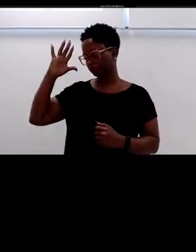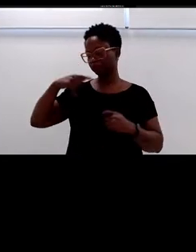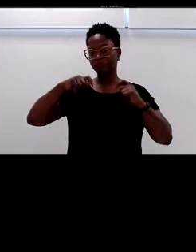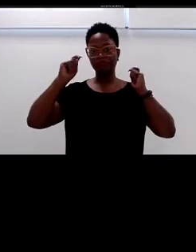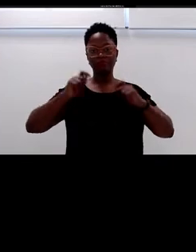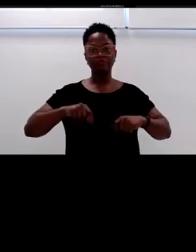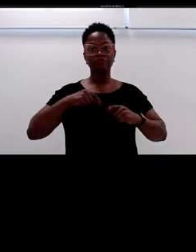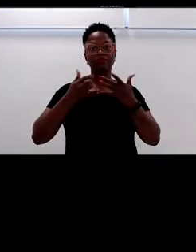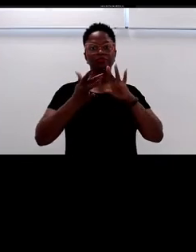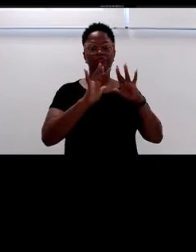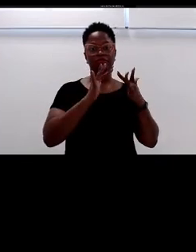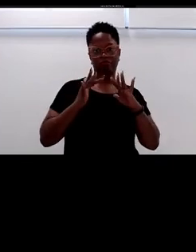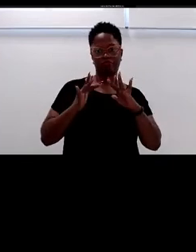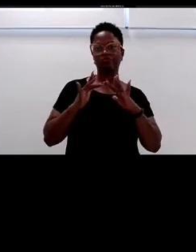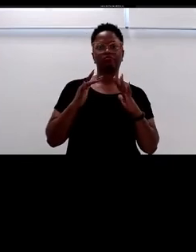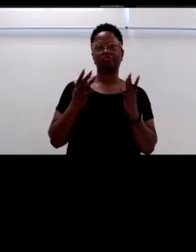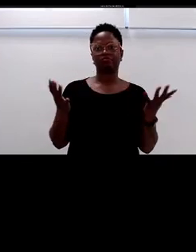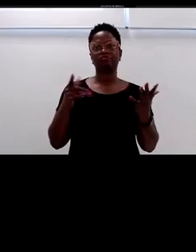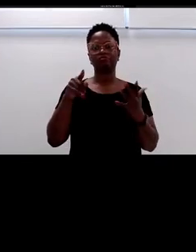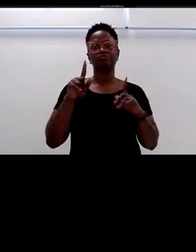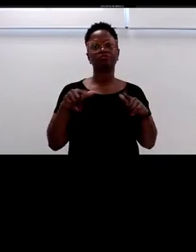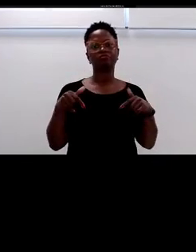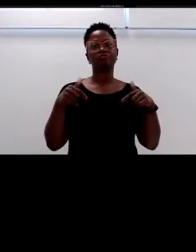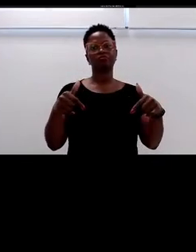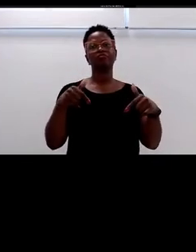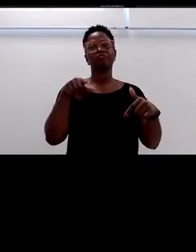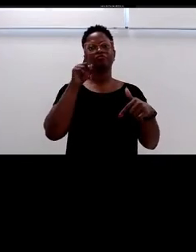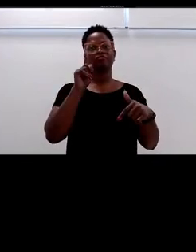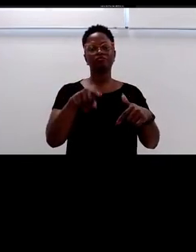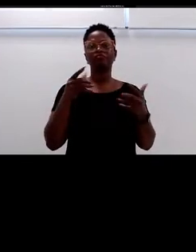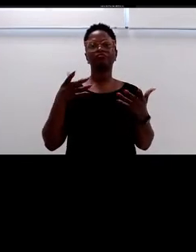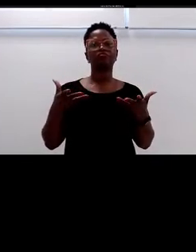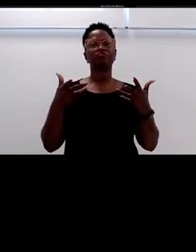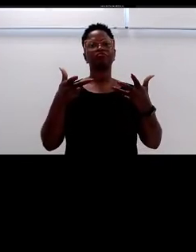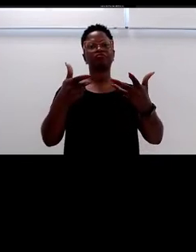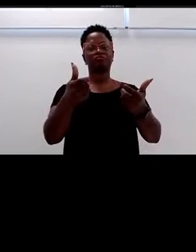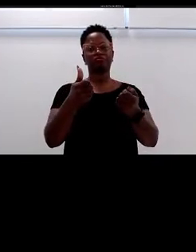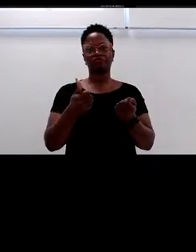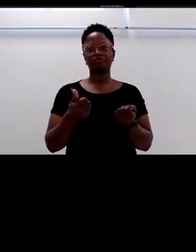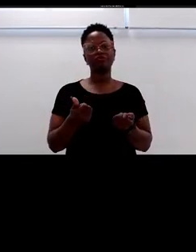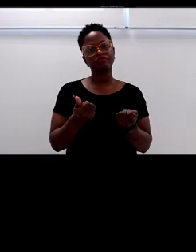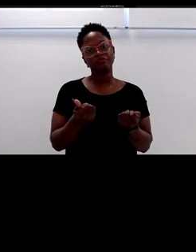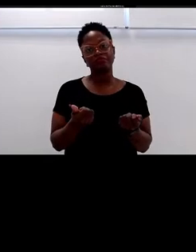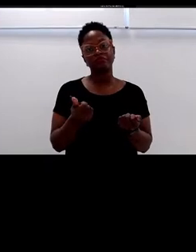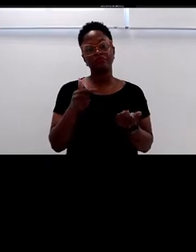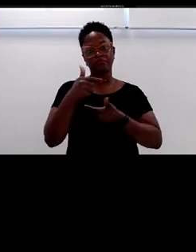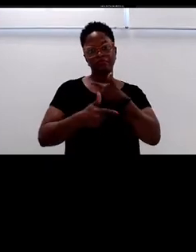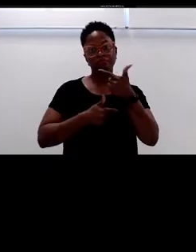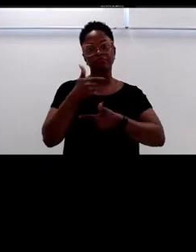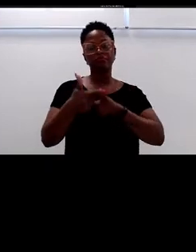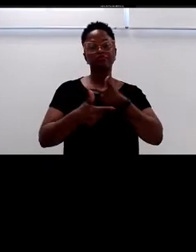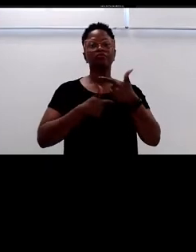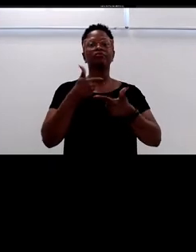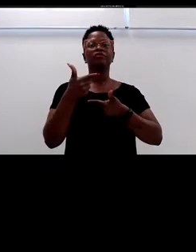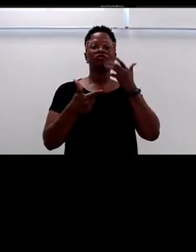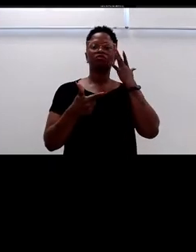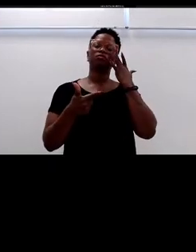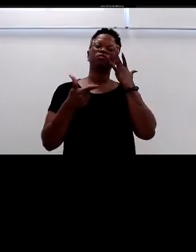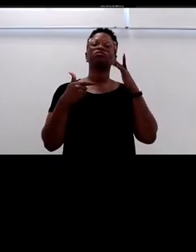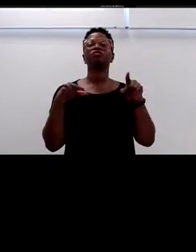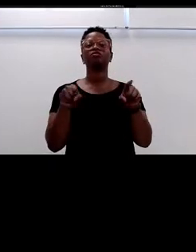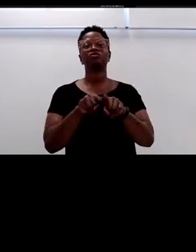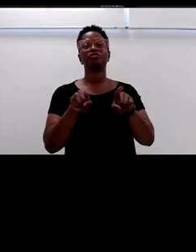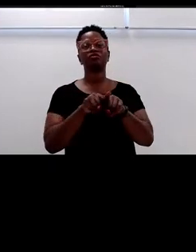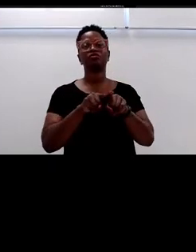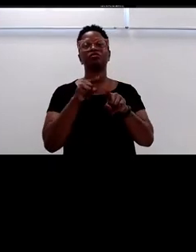contato. Então, é nesse ato, né, laborioso, né, de trabalho, é que a